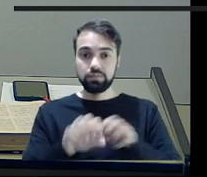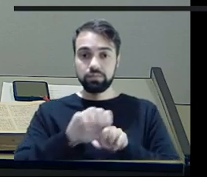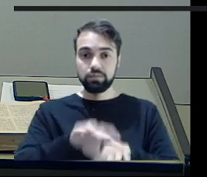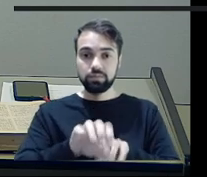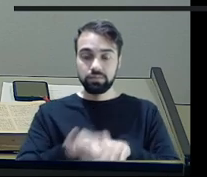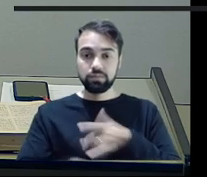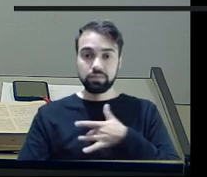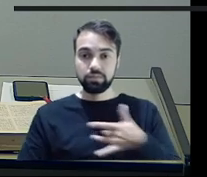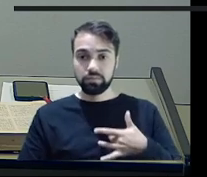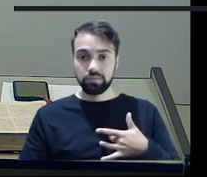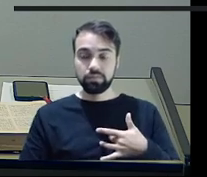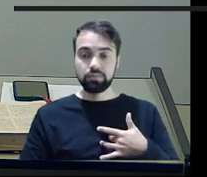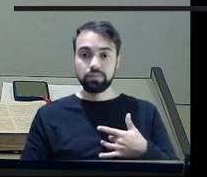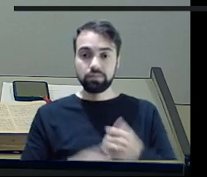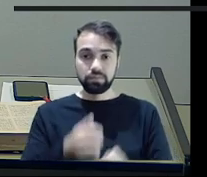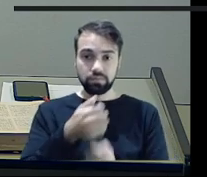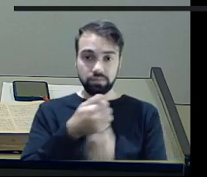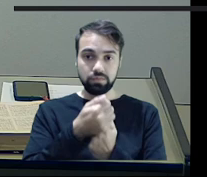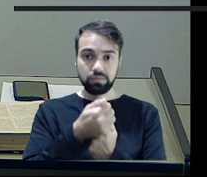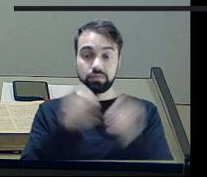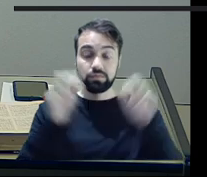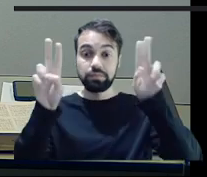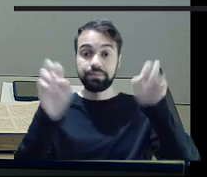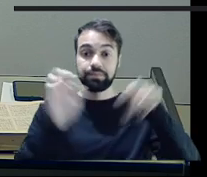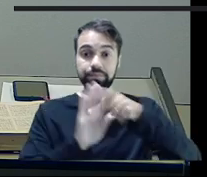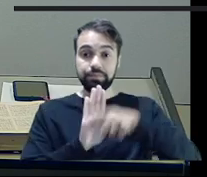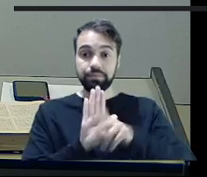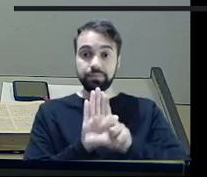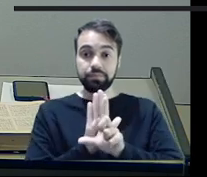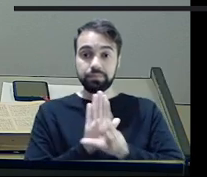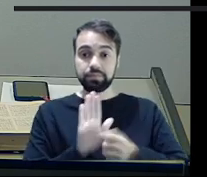e Assistência, sobre o projeto de lei